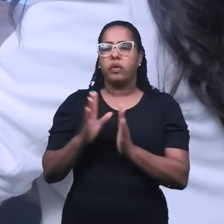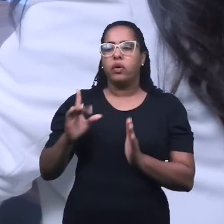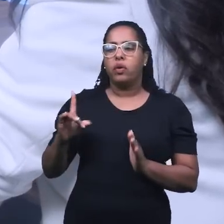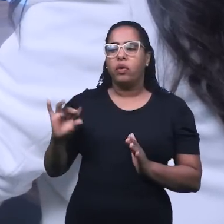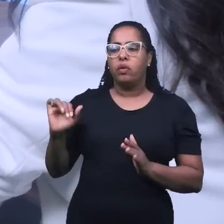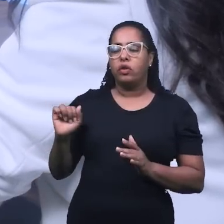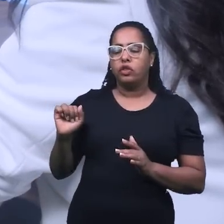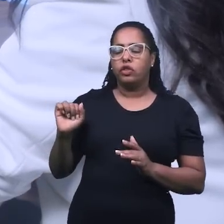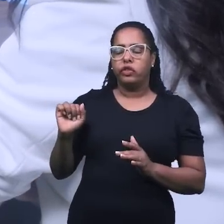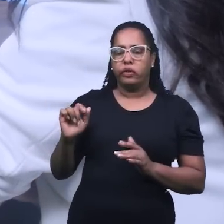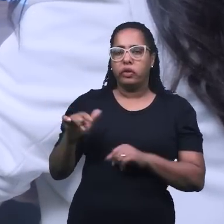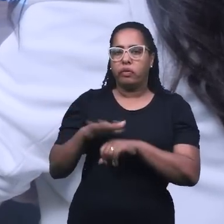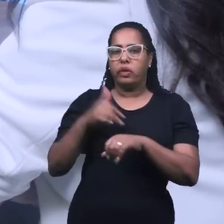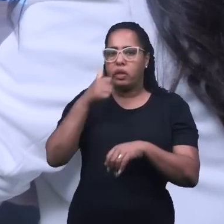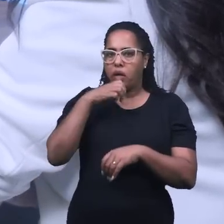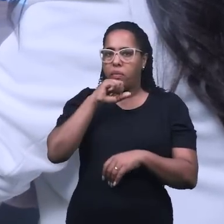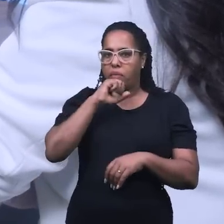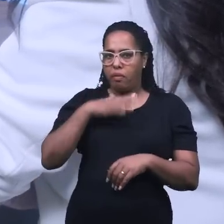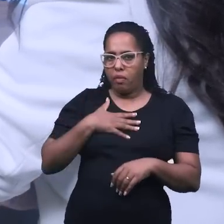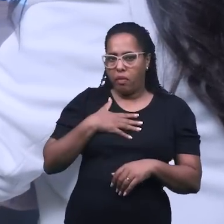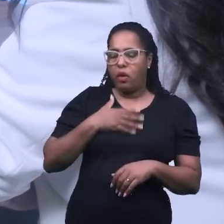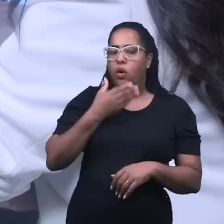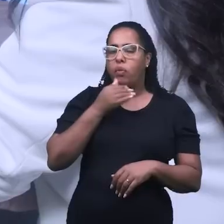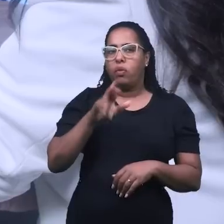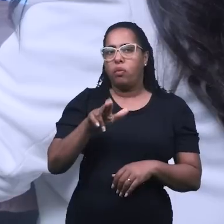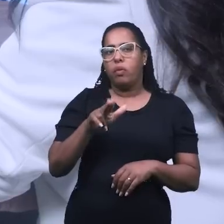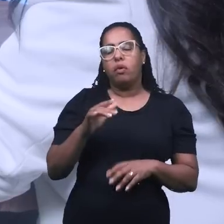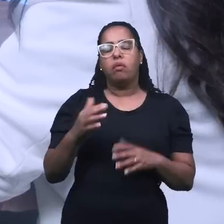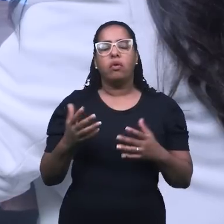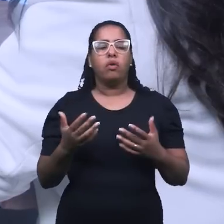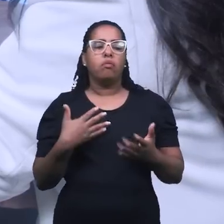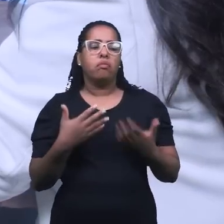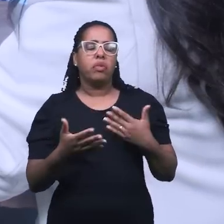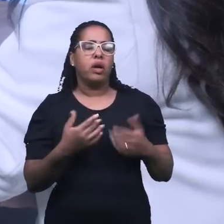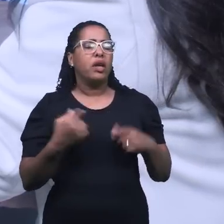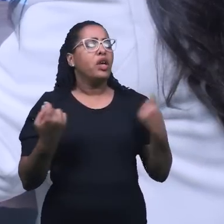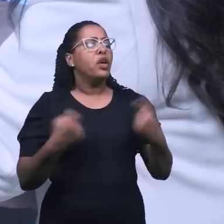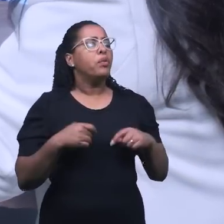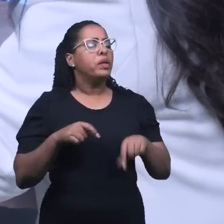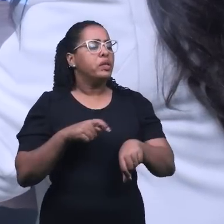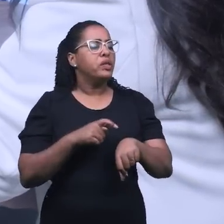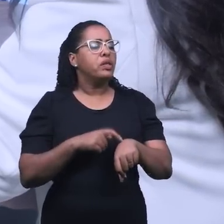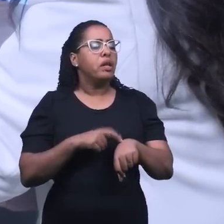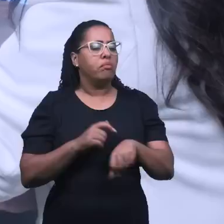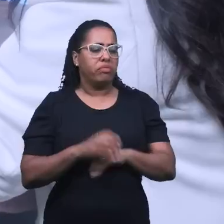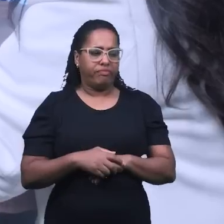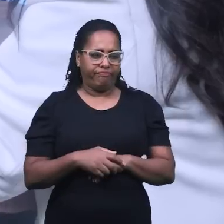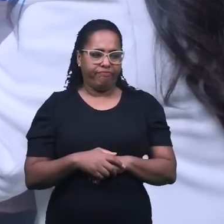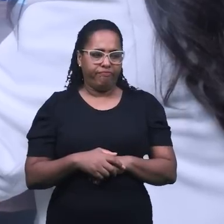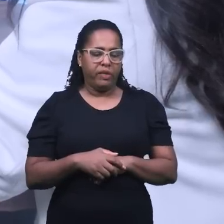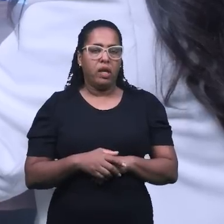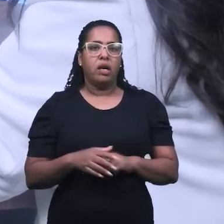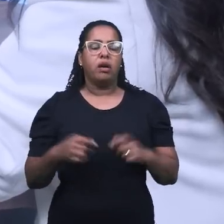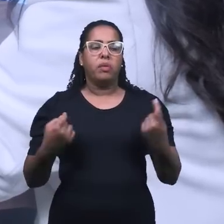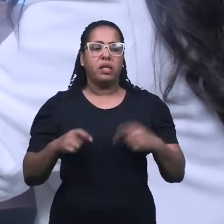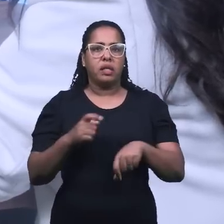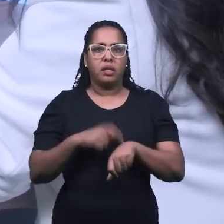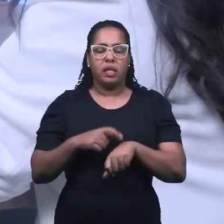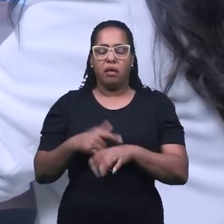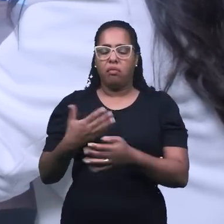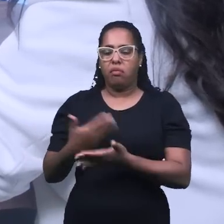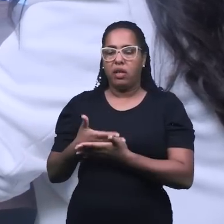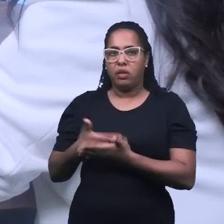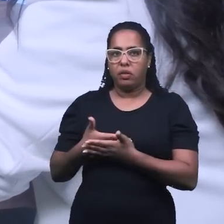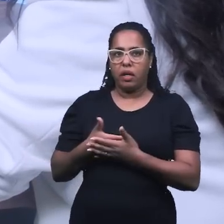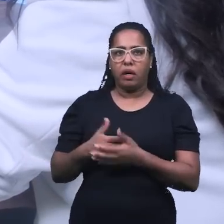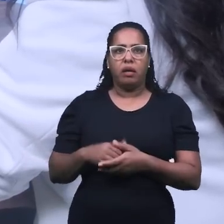estar conversando com a minha mãe, com meu irmão, eu falei assim, eu preciso de tempo. Eu preciso de tempo para me dedicar, para